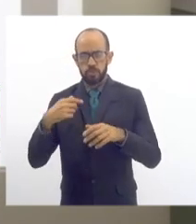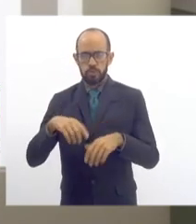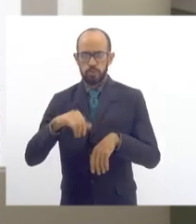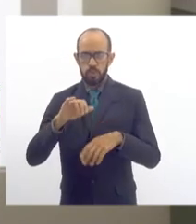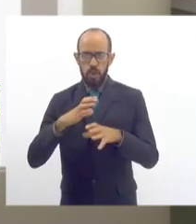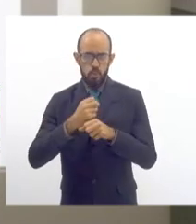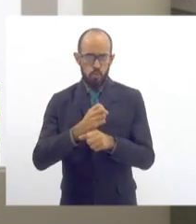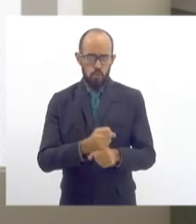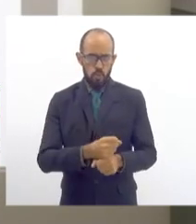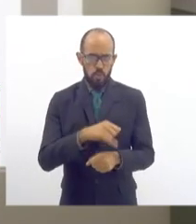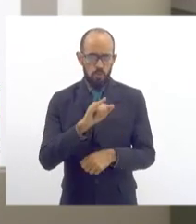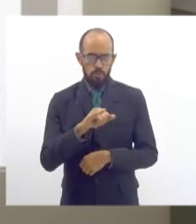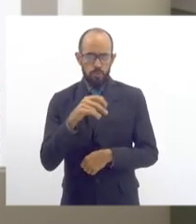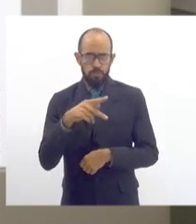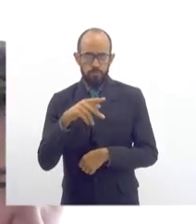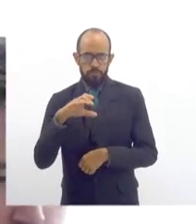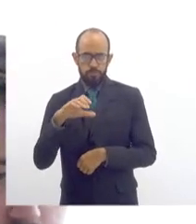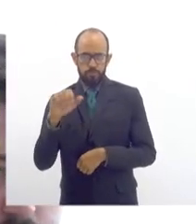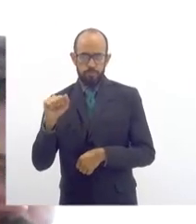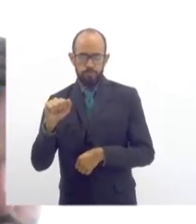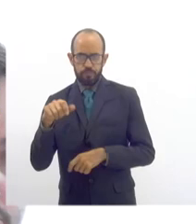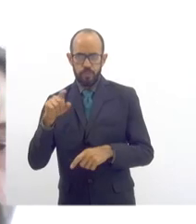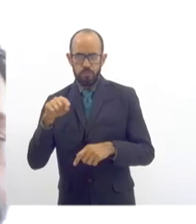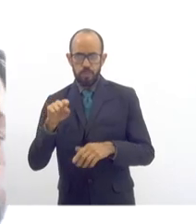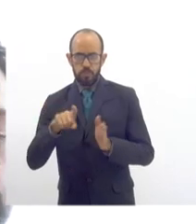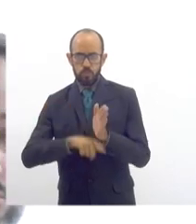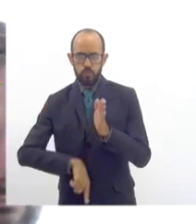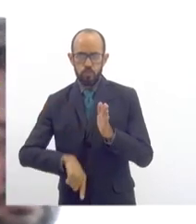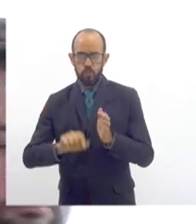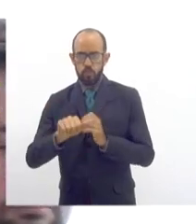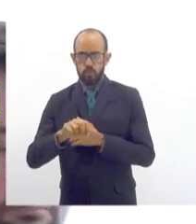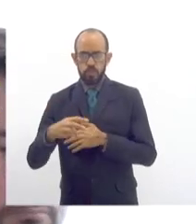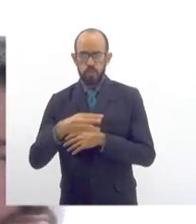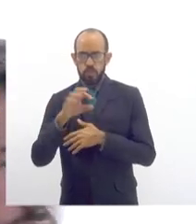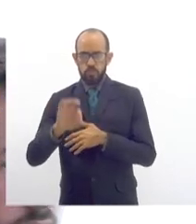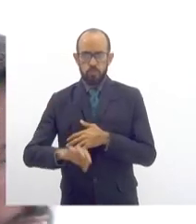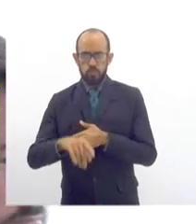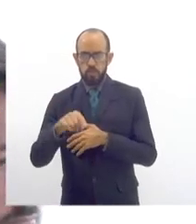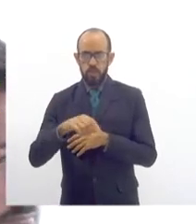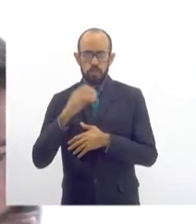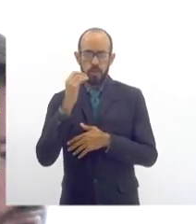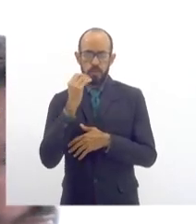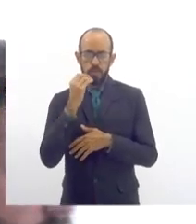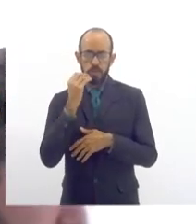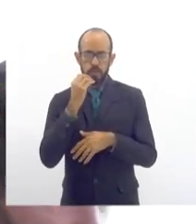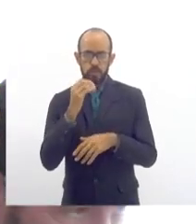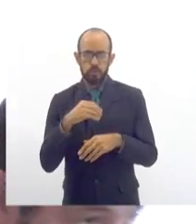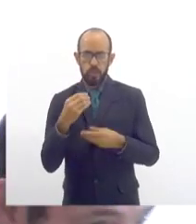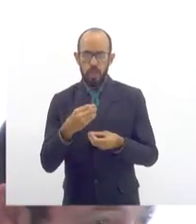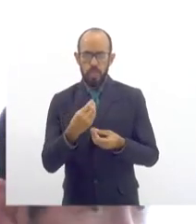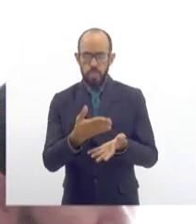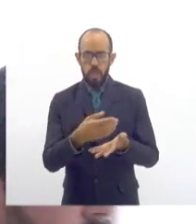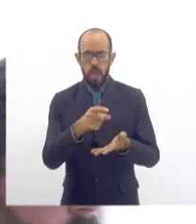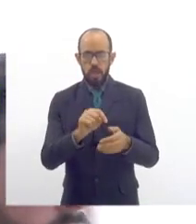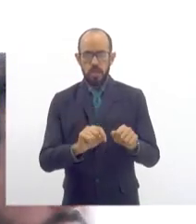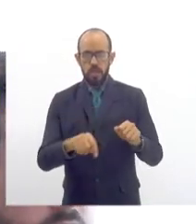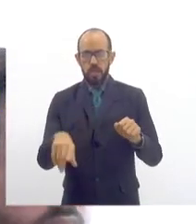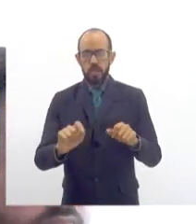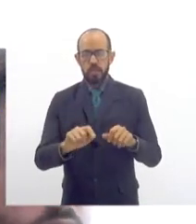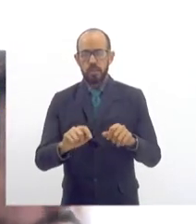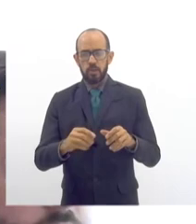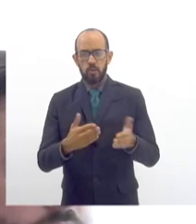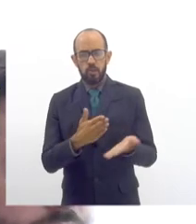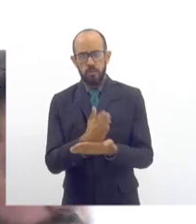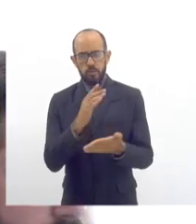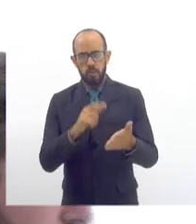mas descontou os 13% que o governador poderia dar por força da lei que ele sancionou no ano que vem. Então, isso